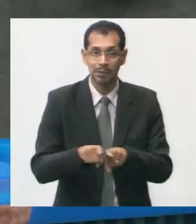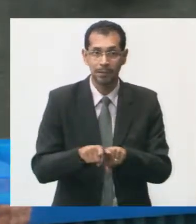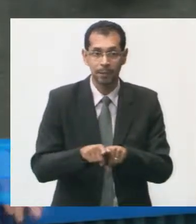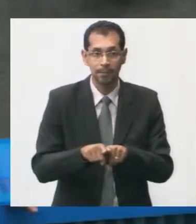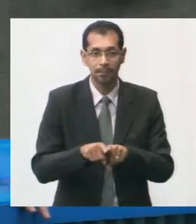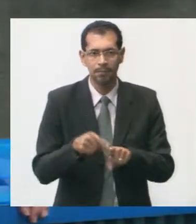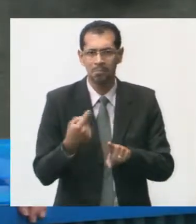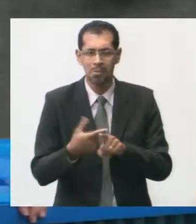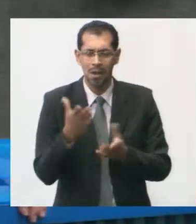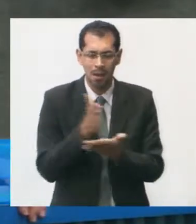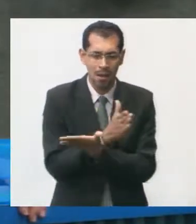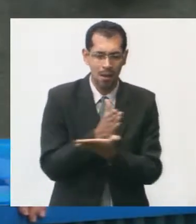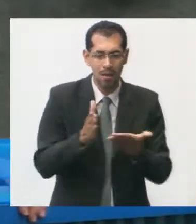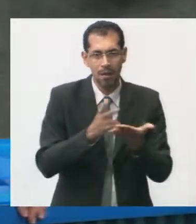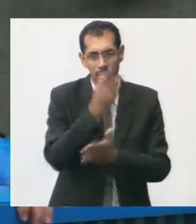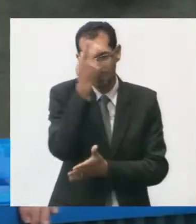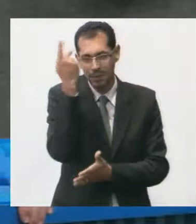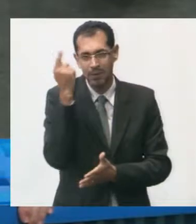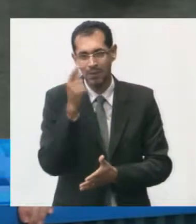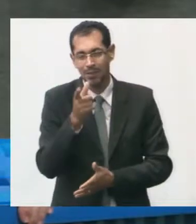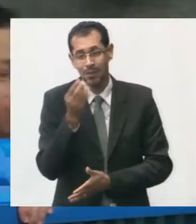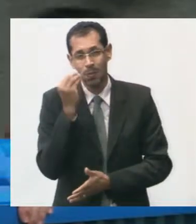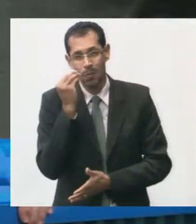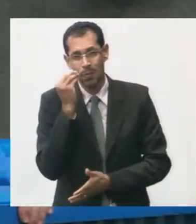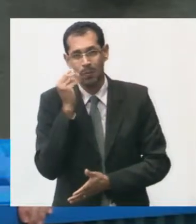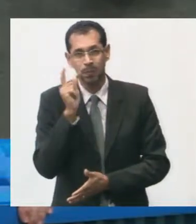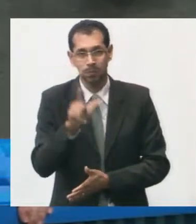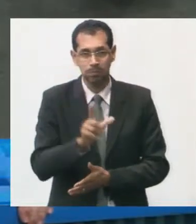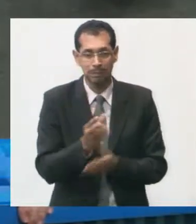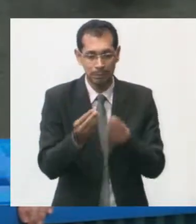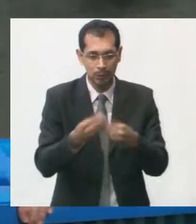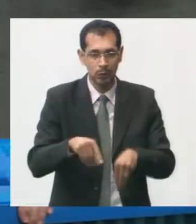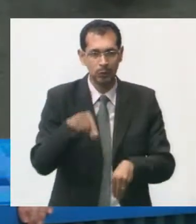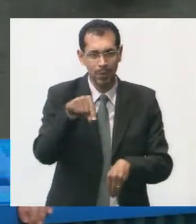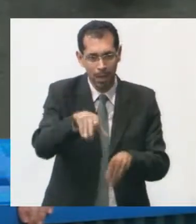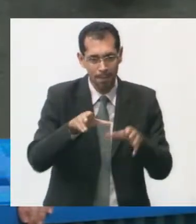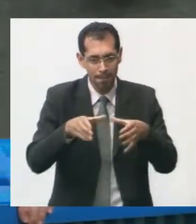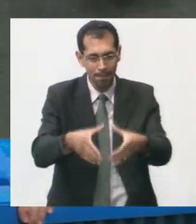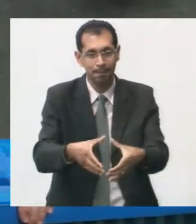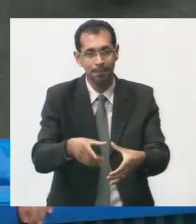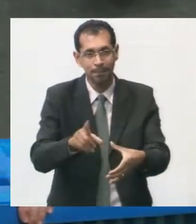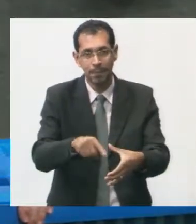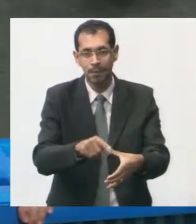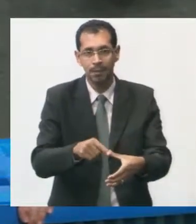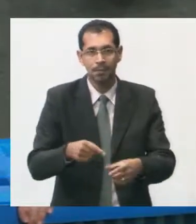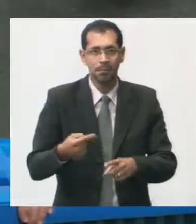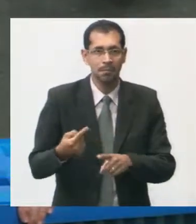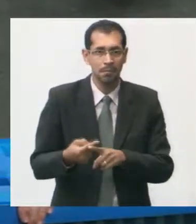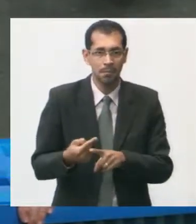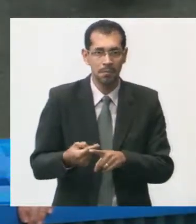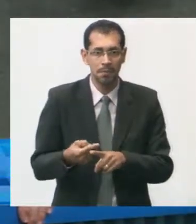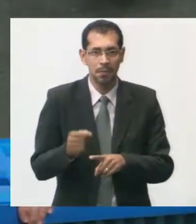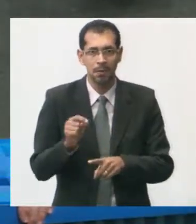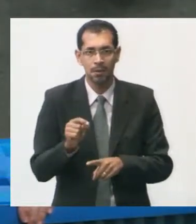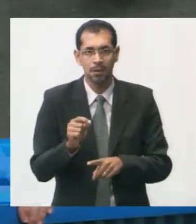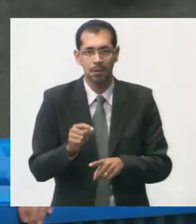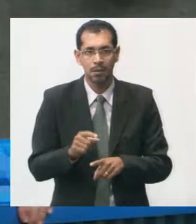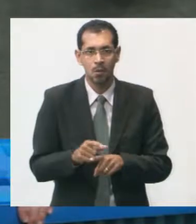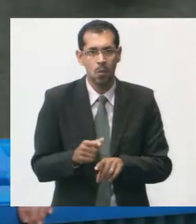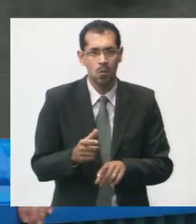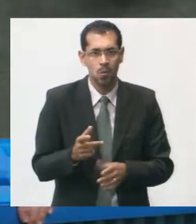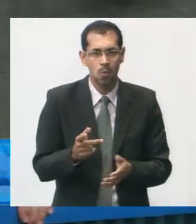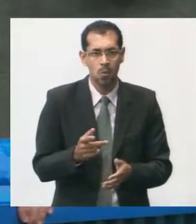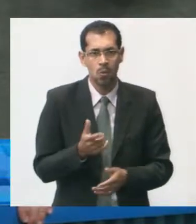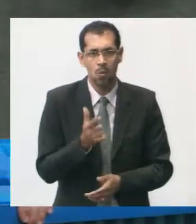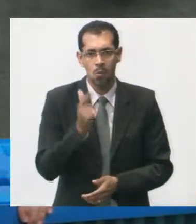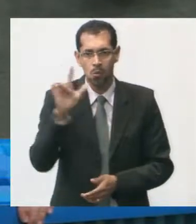algumas pessoas tentando prejudicar a comunidade, fazendo com que pessoas que não são da comunidade